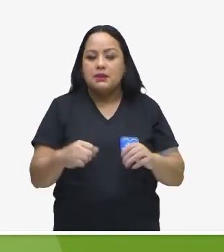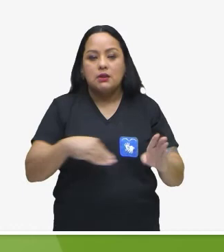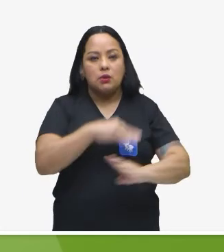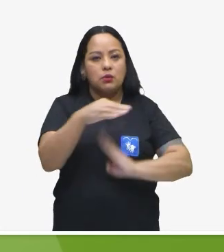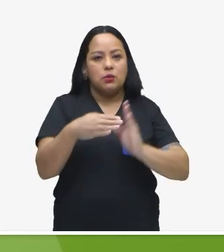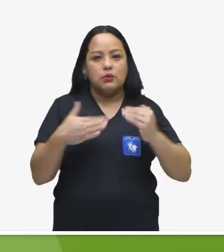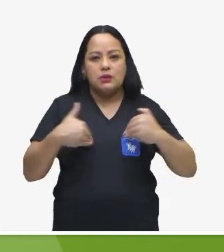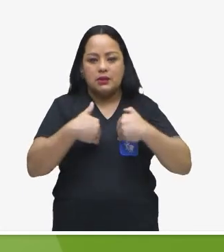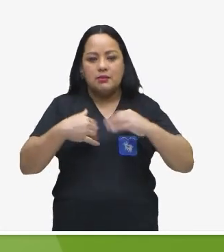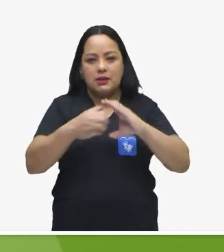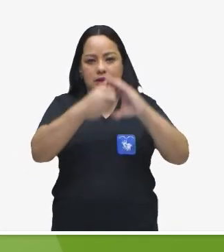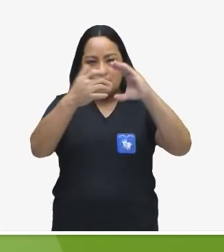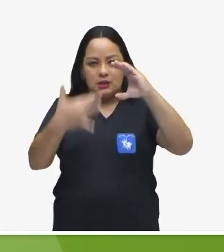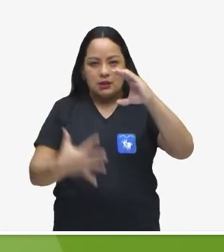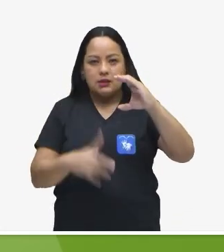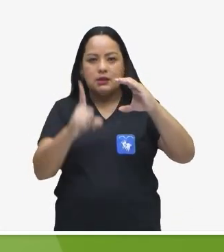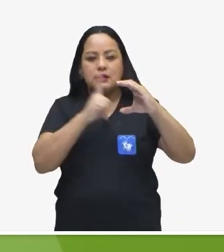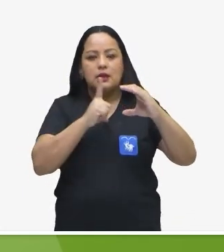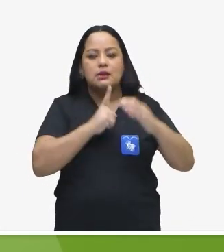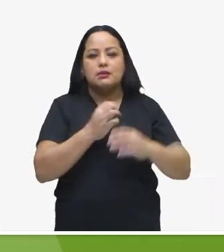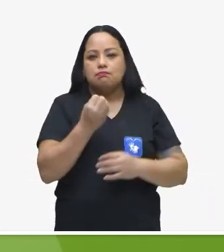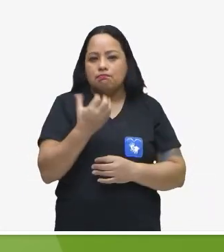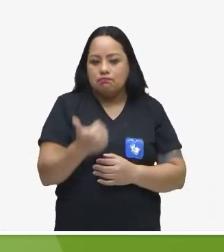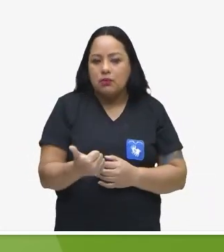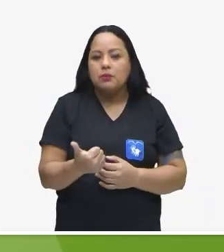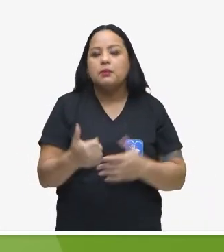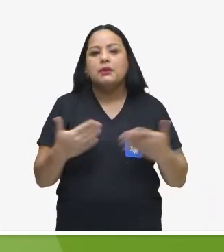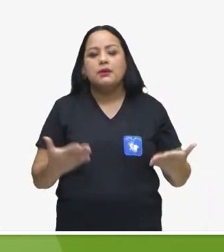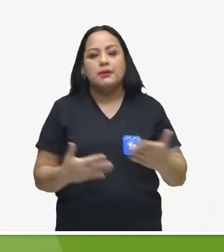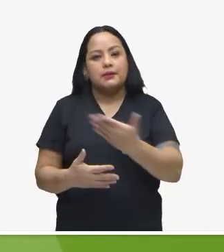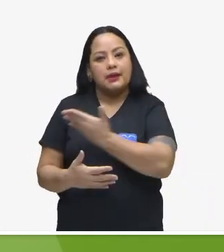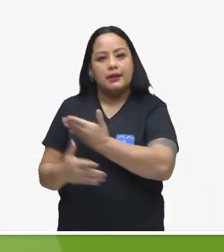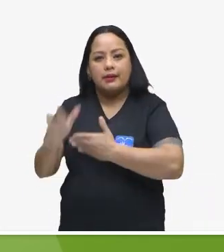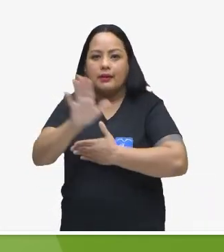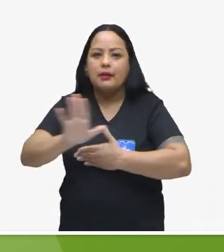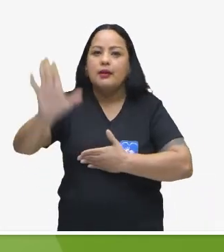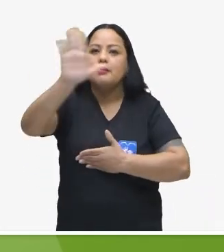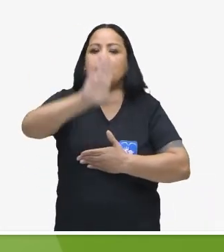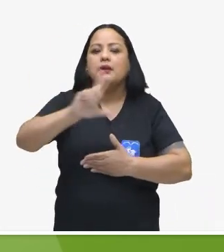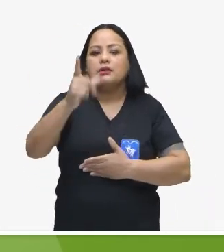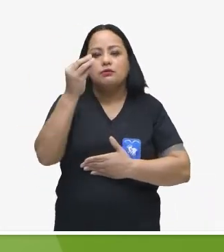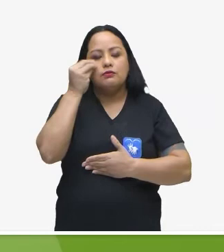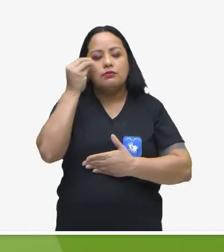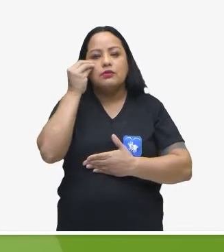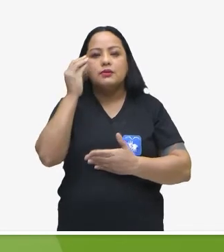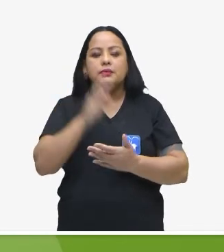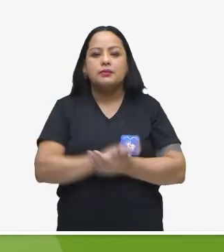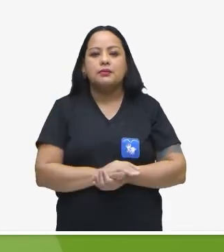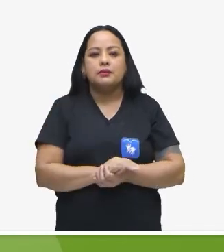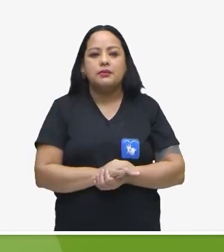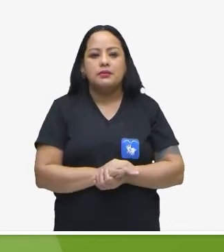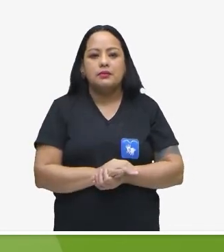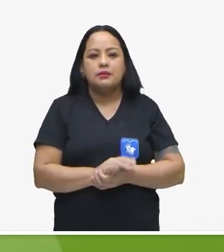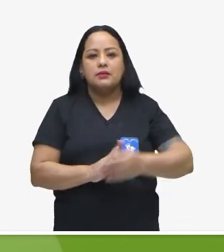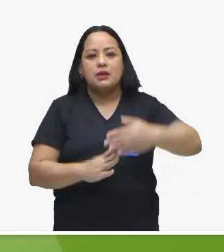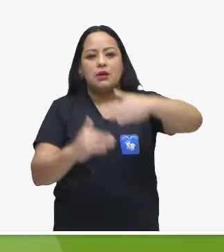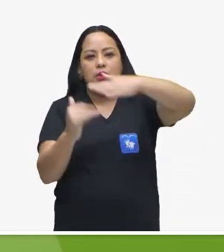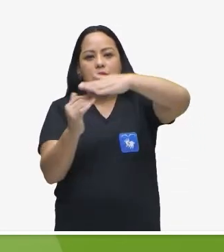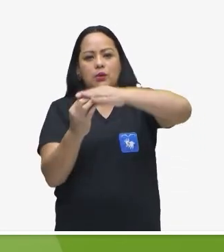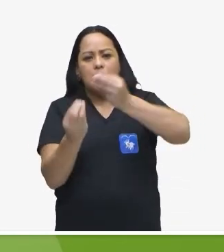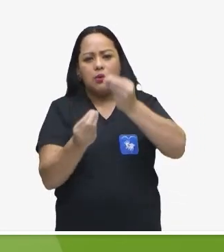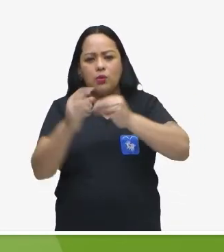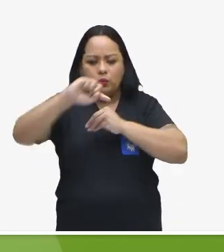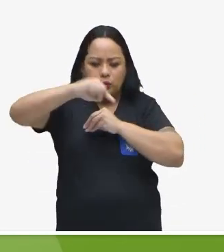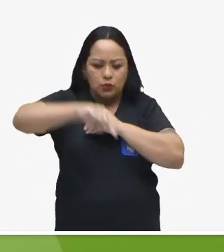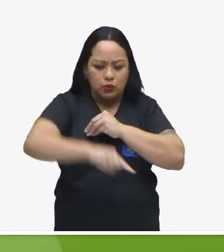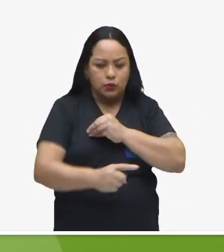têm essas características, tá bom? Então, aqui na imagem a gente vê os corais, que vivem lá